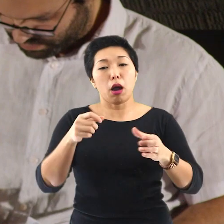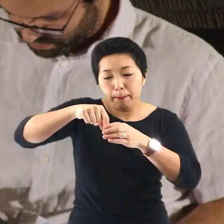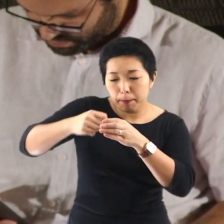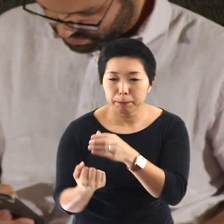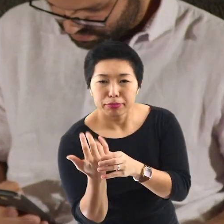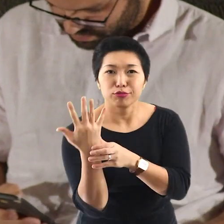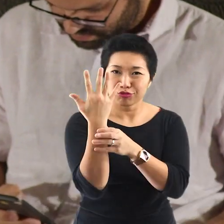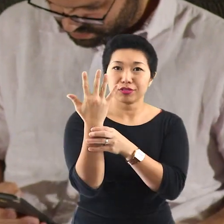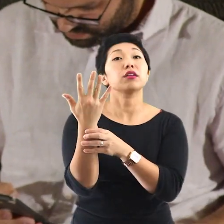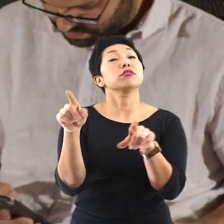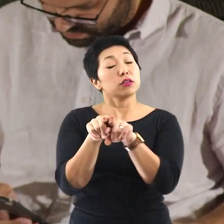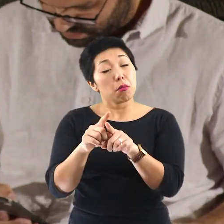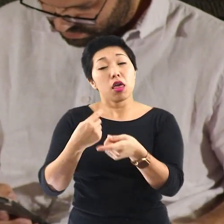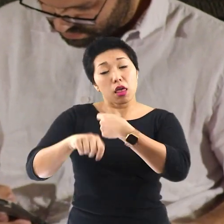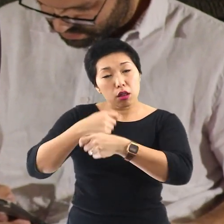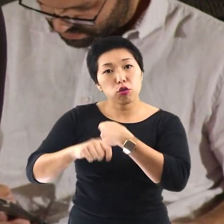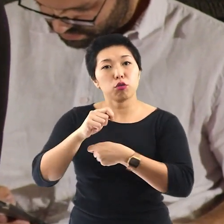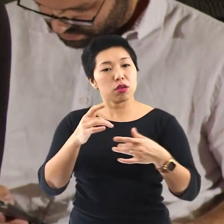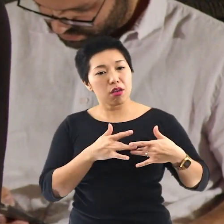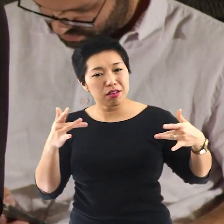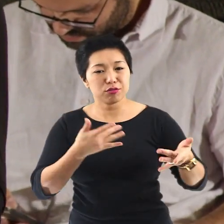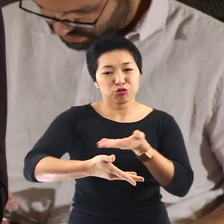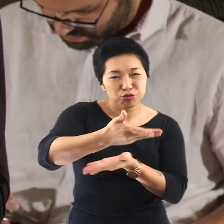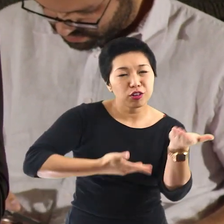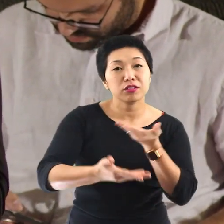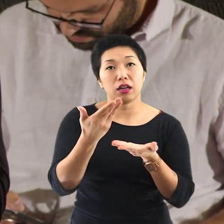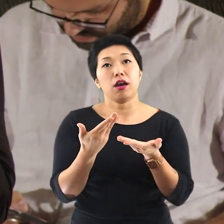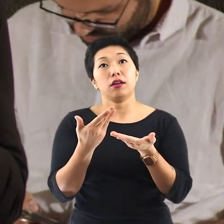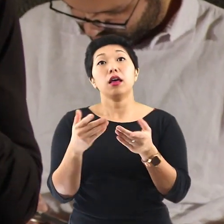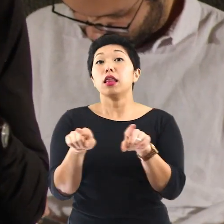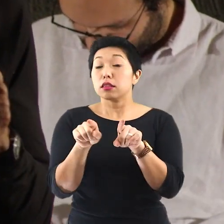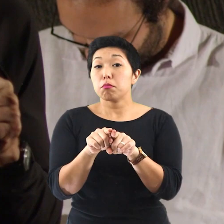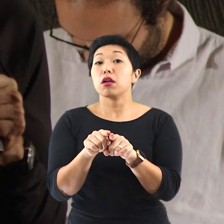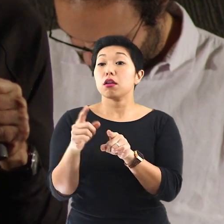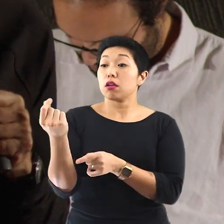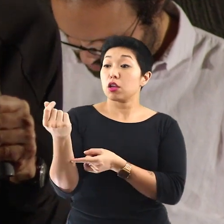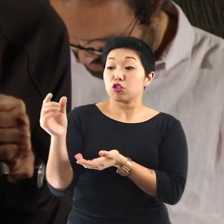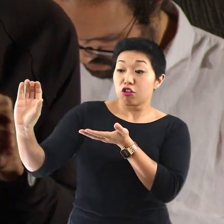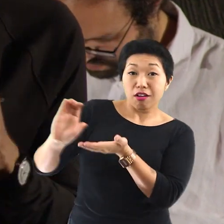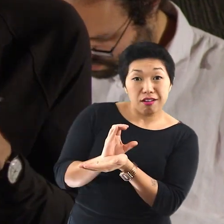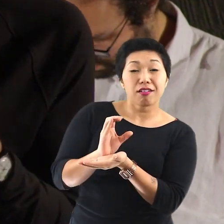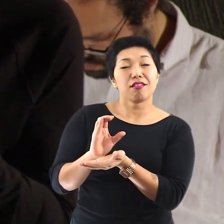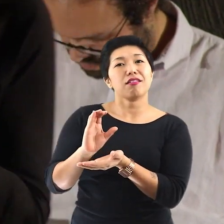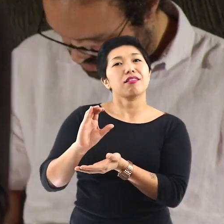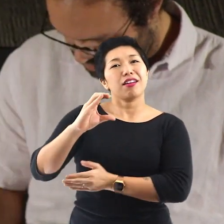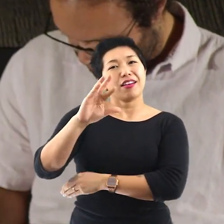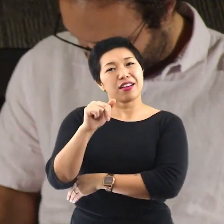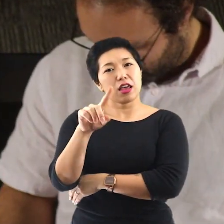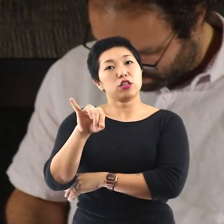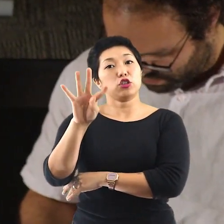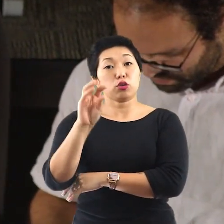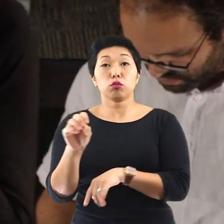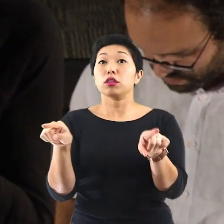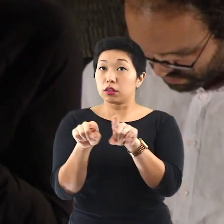produção, de economia solidária, o microcrédito, mas, além disso, o